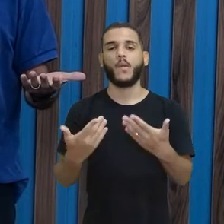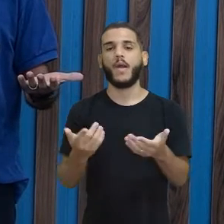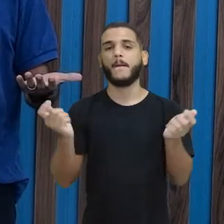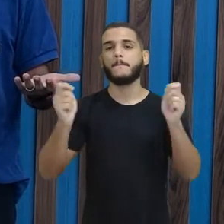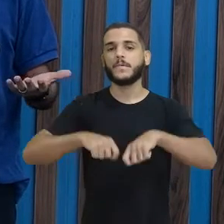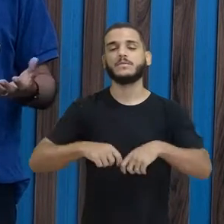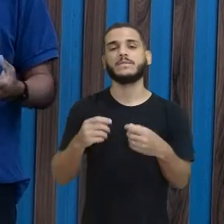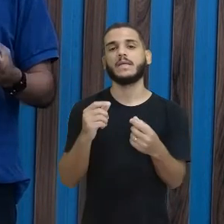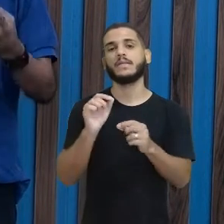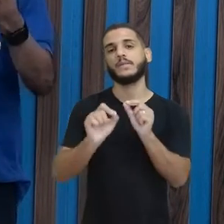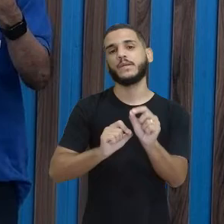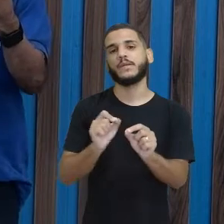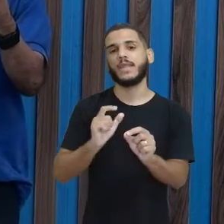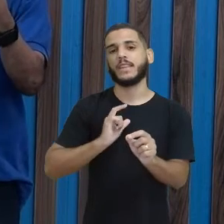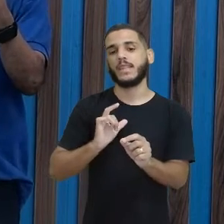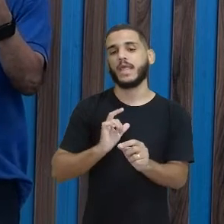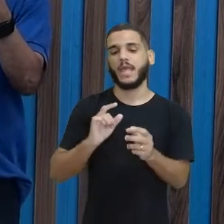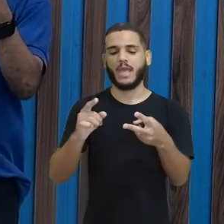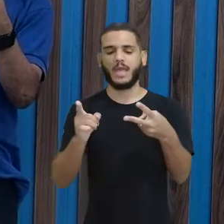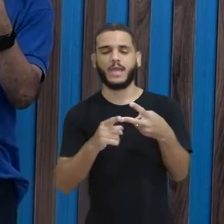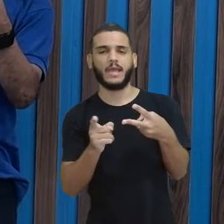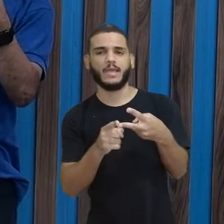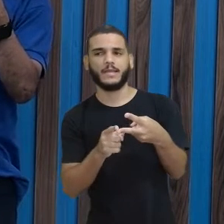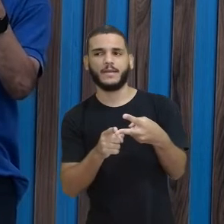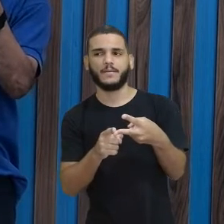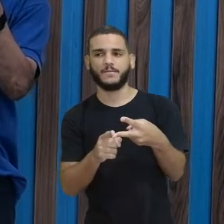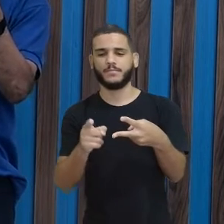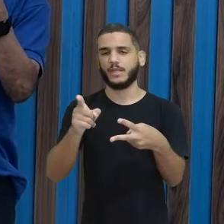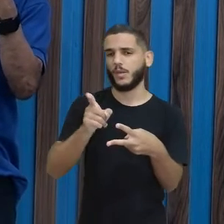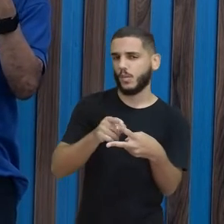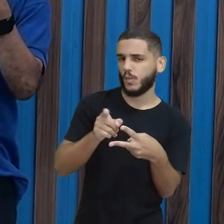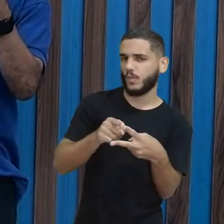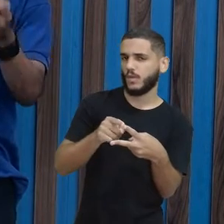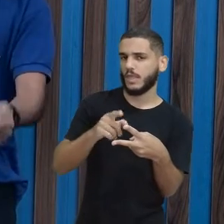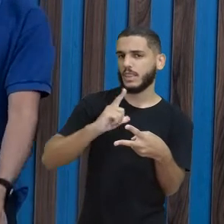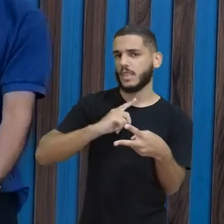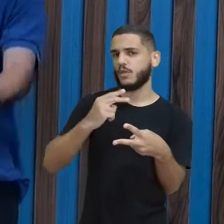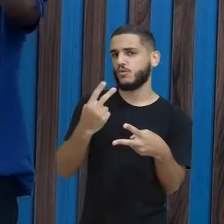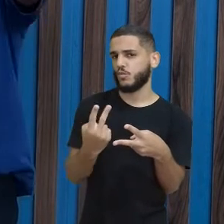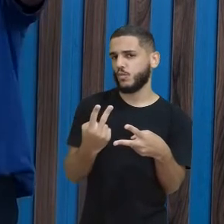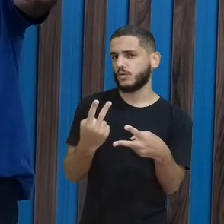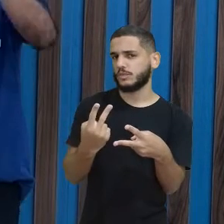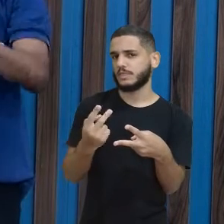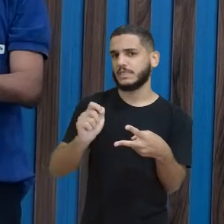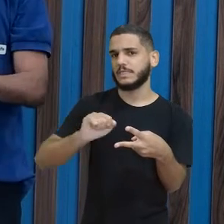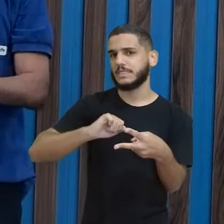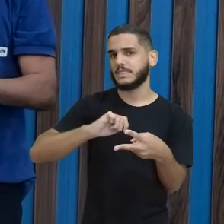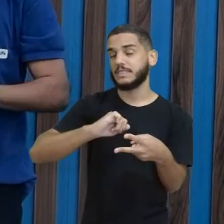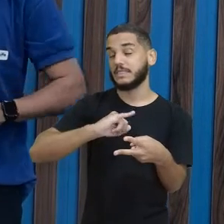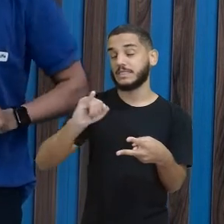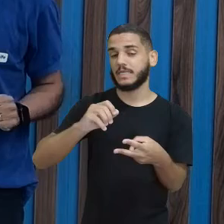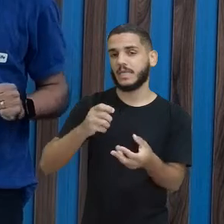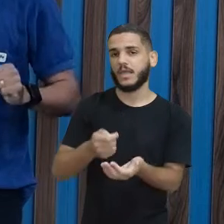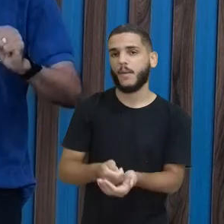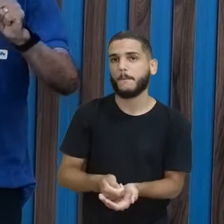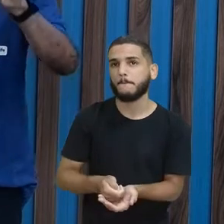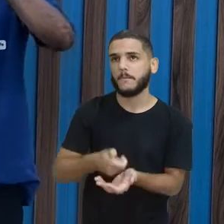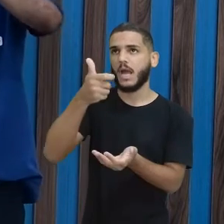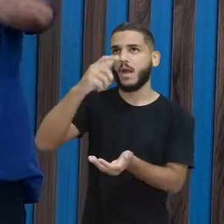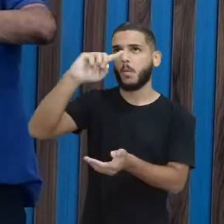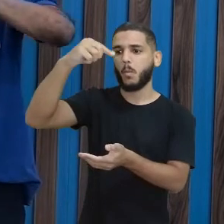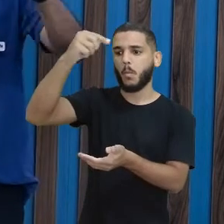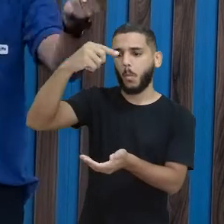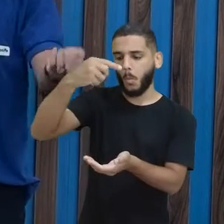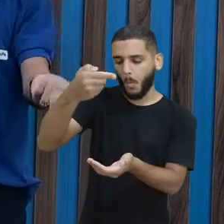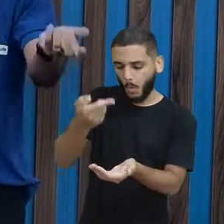cara? Eu tenho a chance de ser cara e coroa. Você joga a moeda, lembra quando o juiz vai começar a partida, que